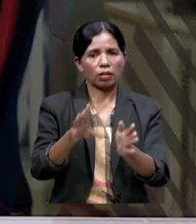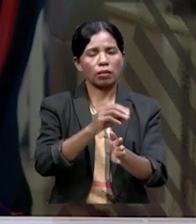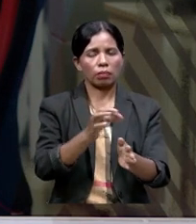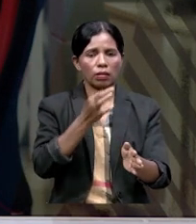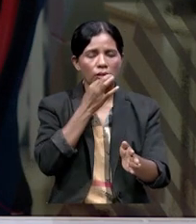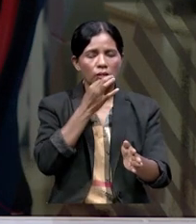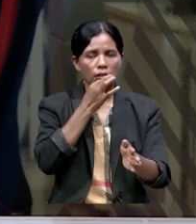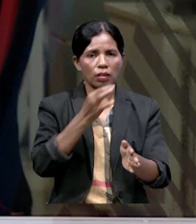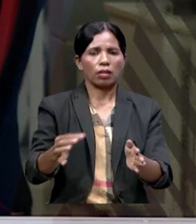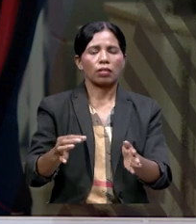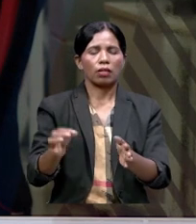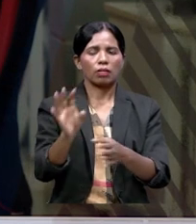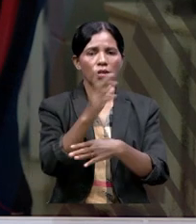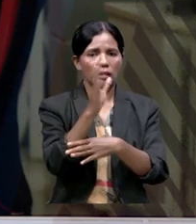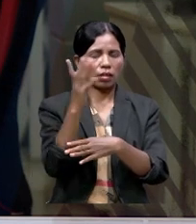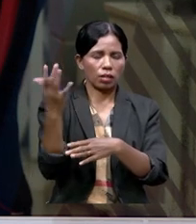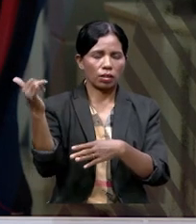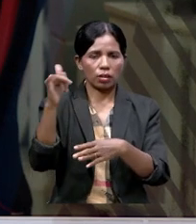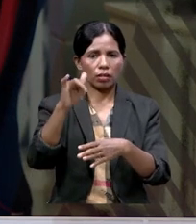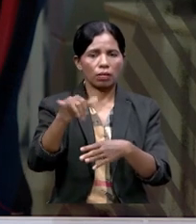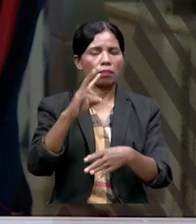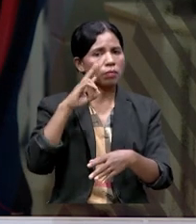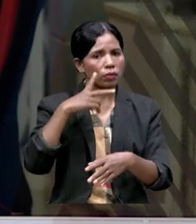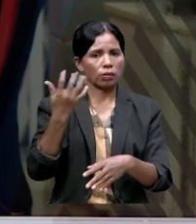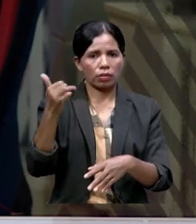nebe estraga plantação agrícola.